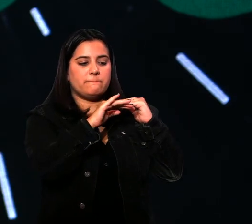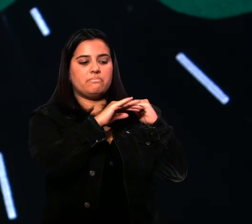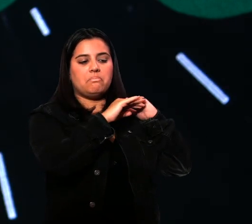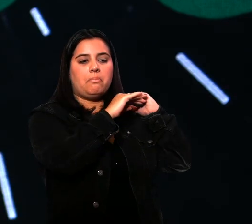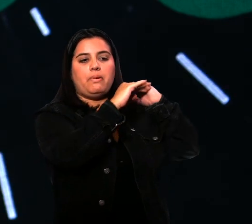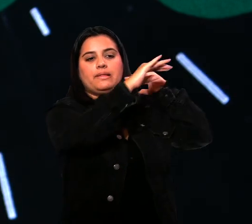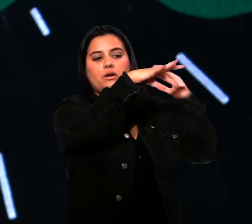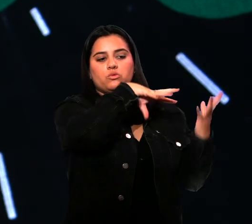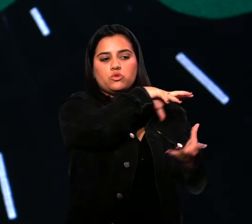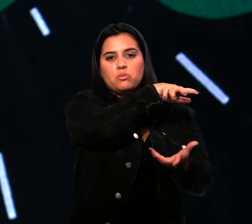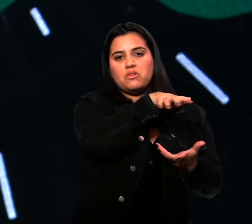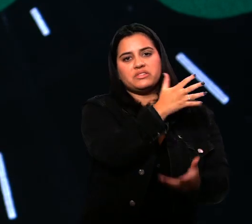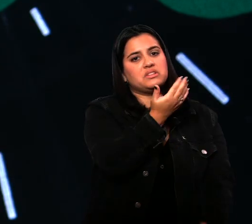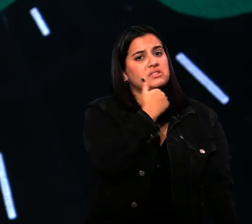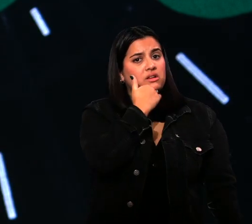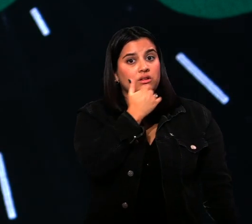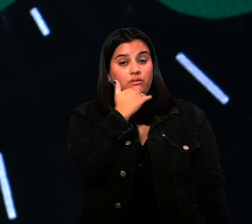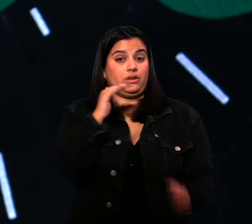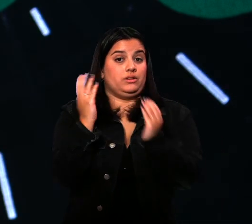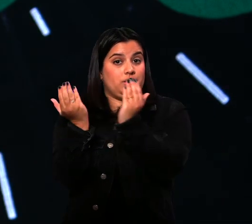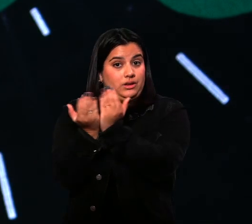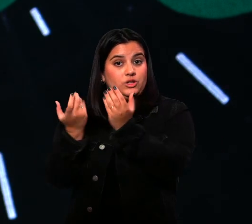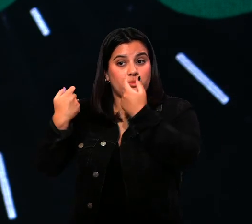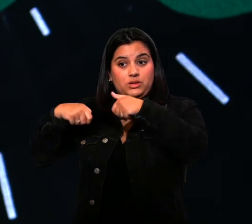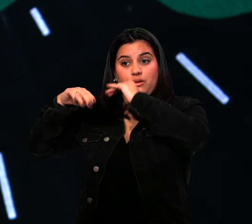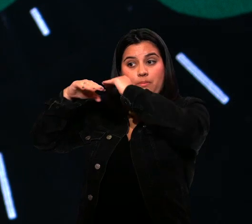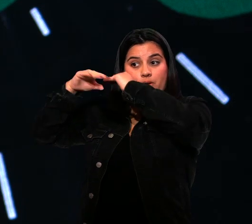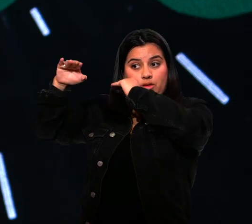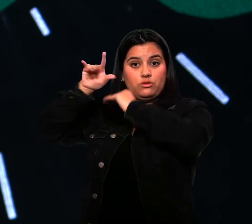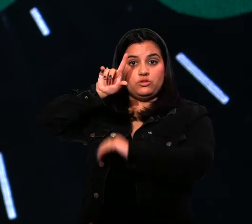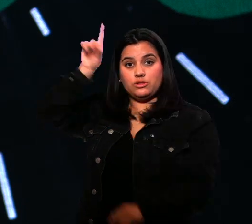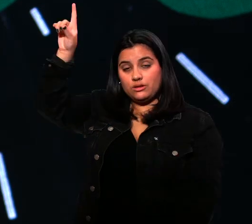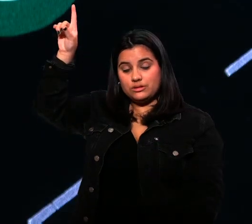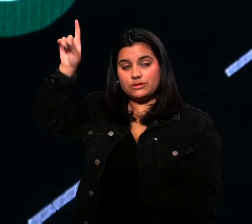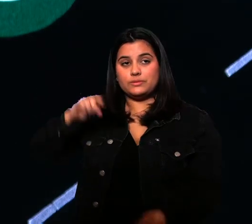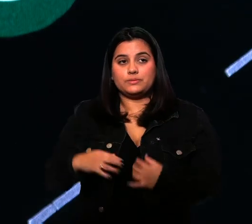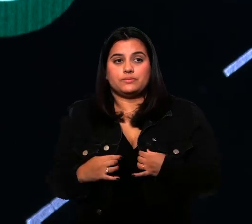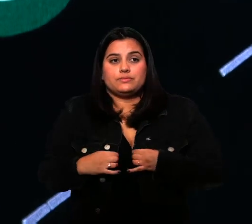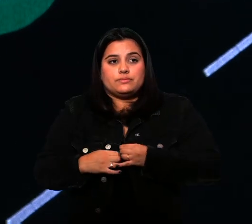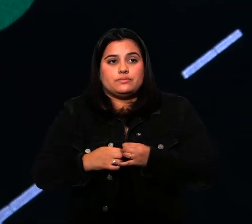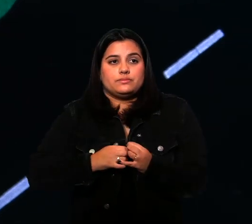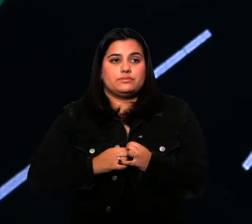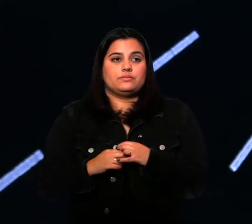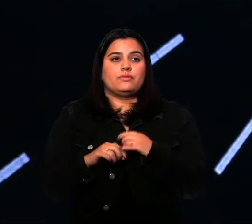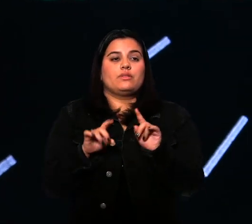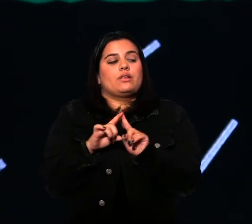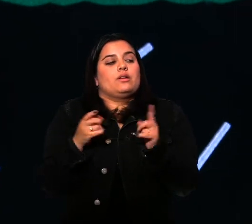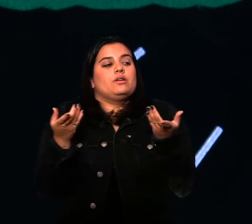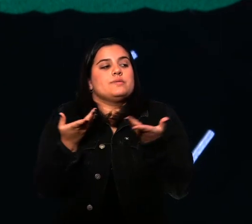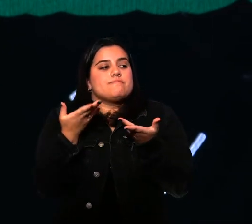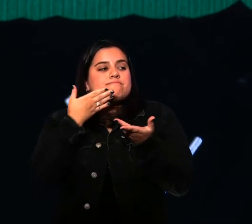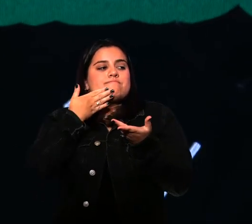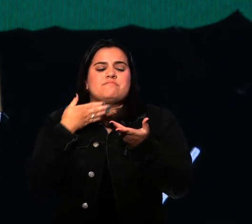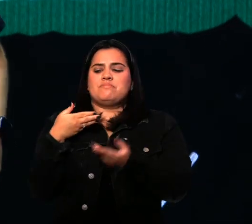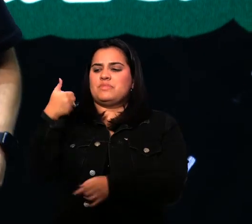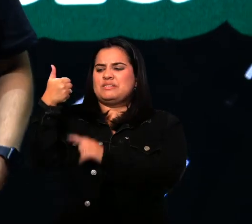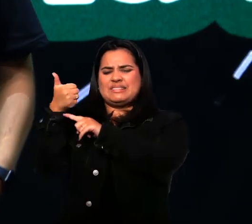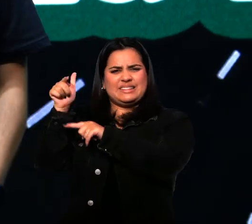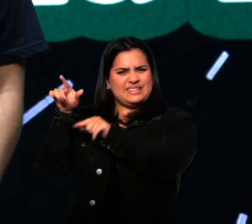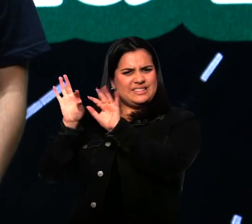irmão. E sabe, agora, melhorar não é algo tão simples